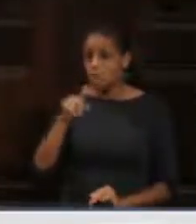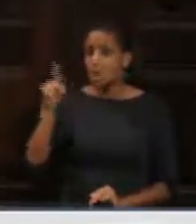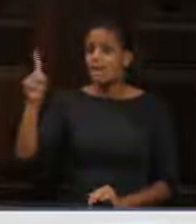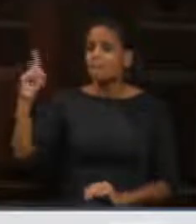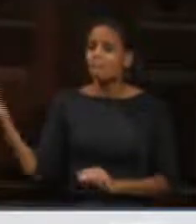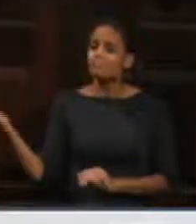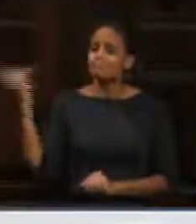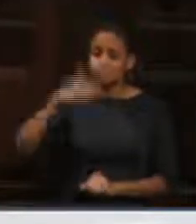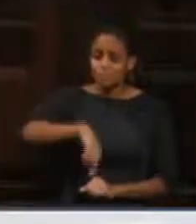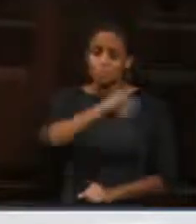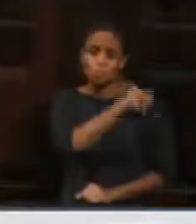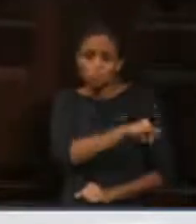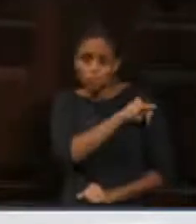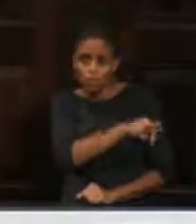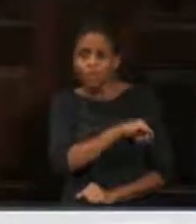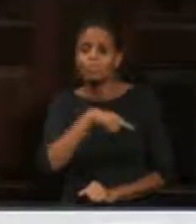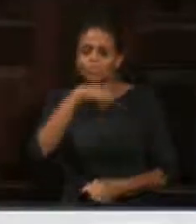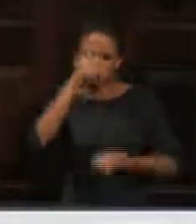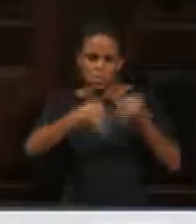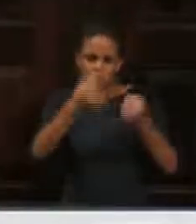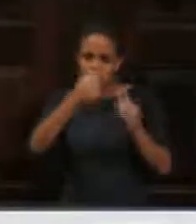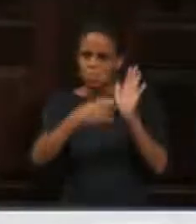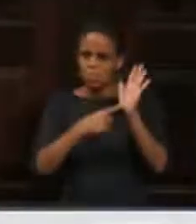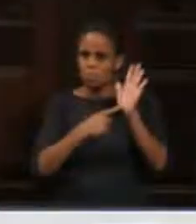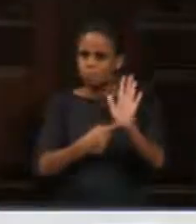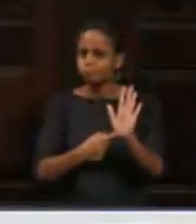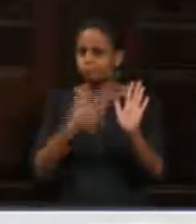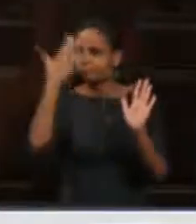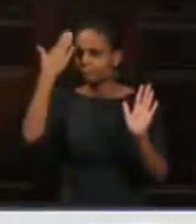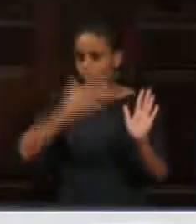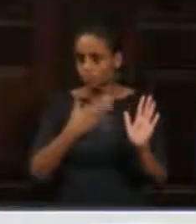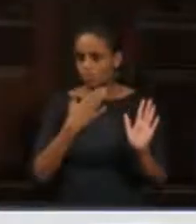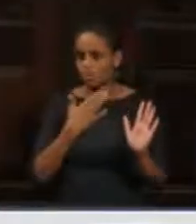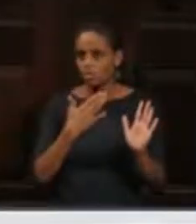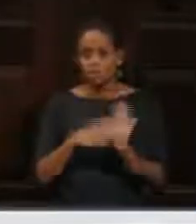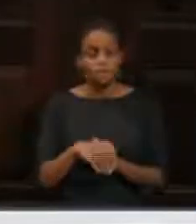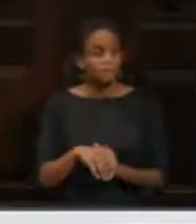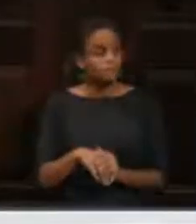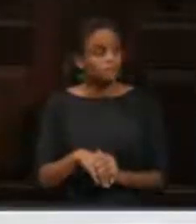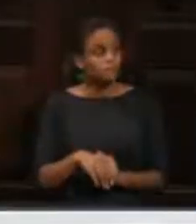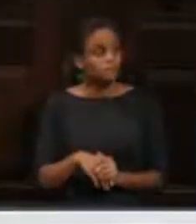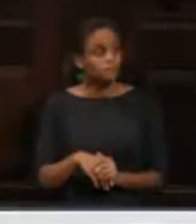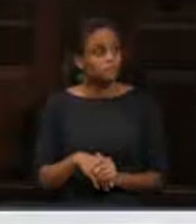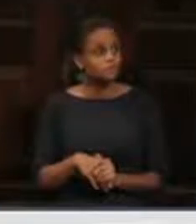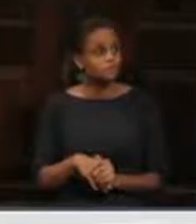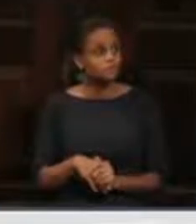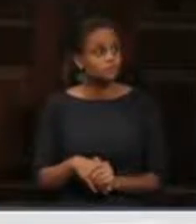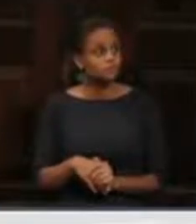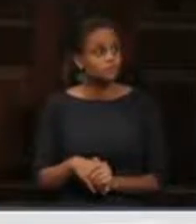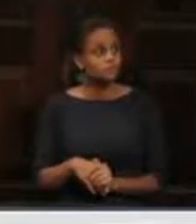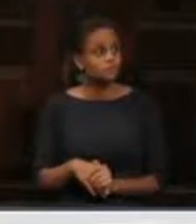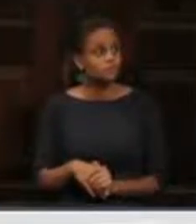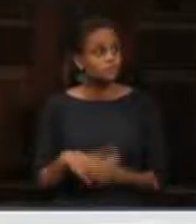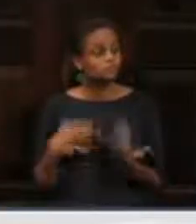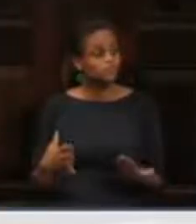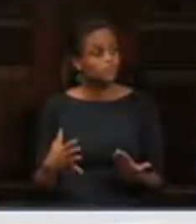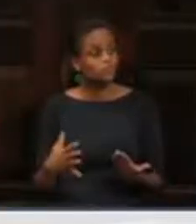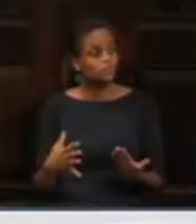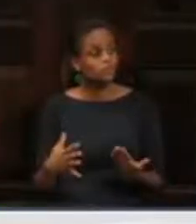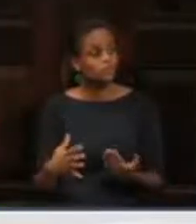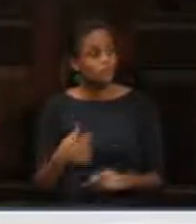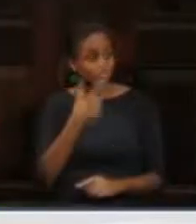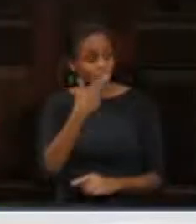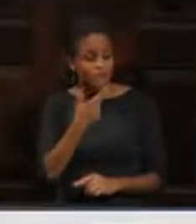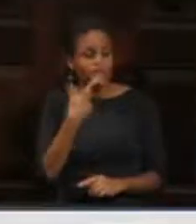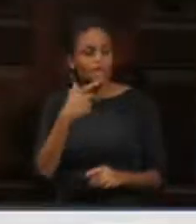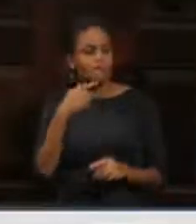a denúncia em relação a esses municípios triplicou. Ou seja, quando eu citei os municípios aos quais eu